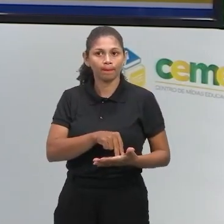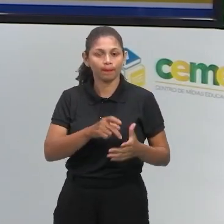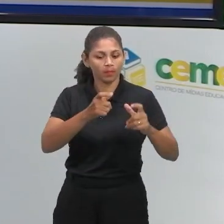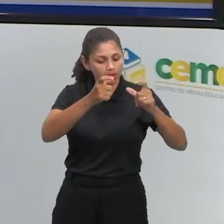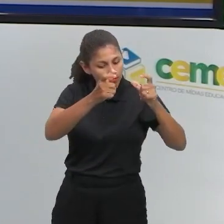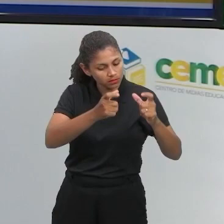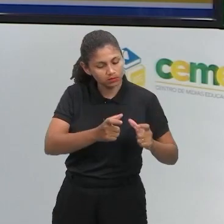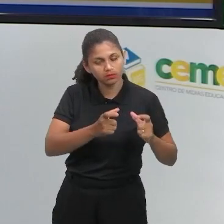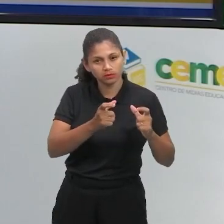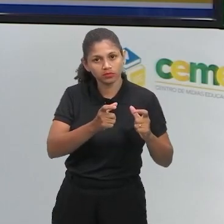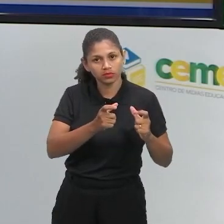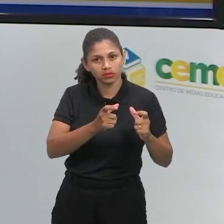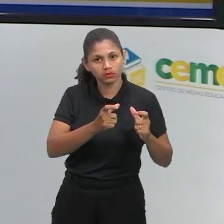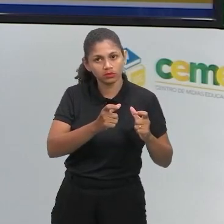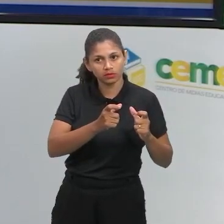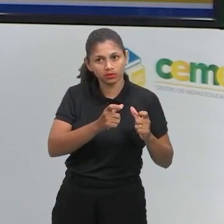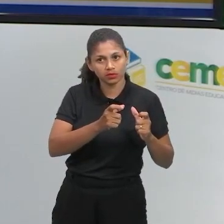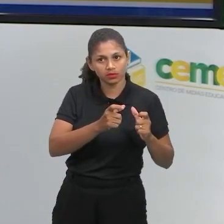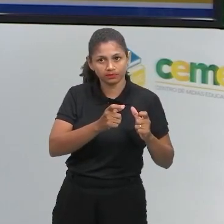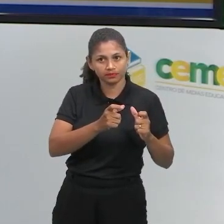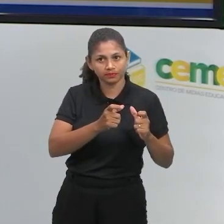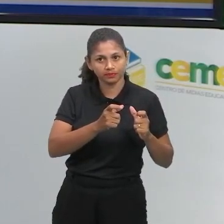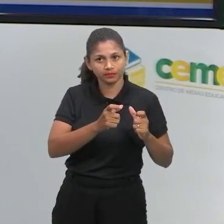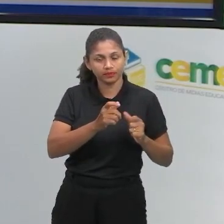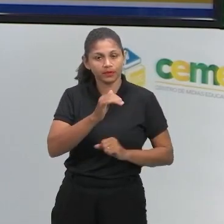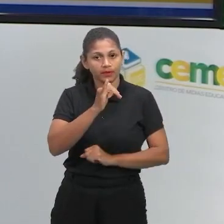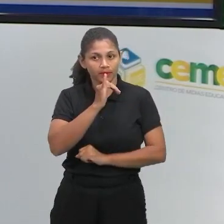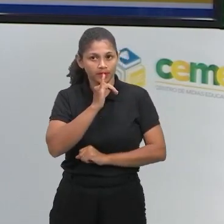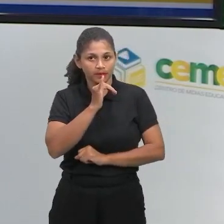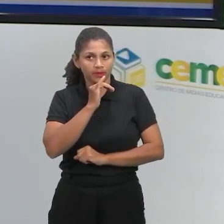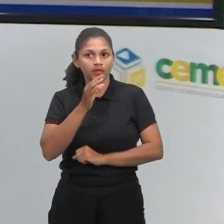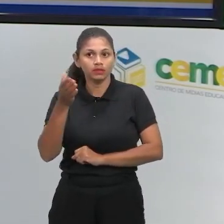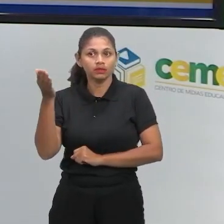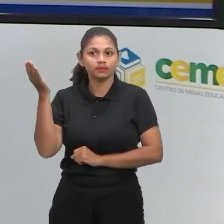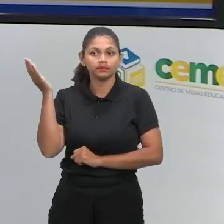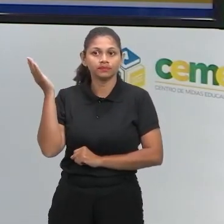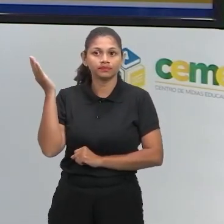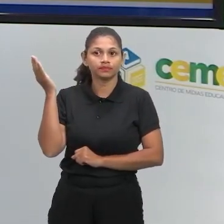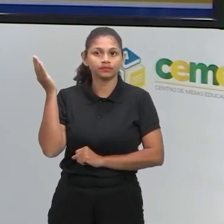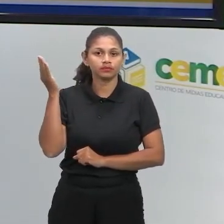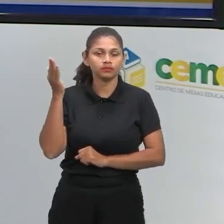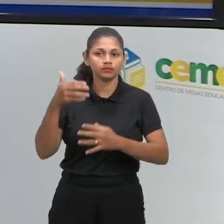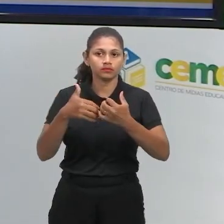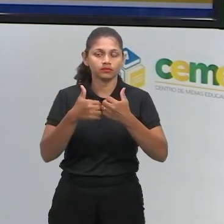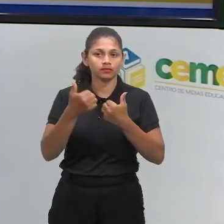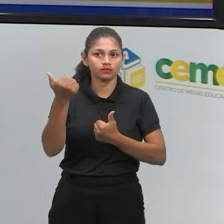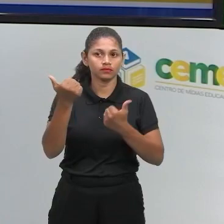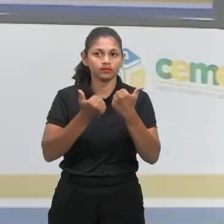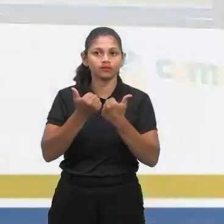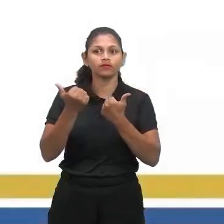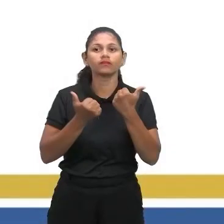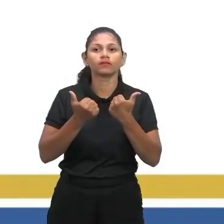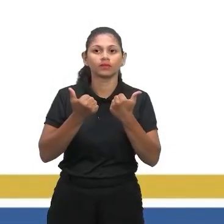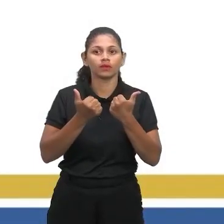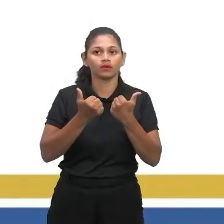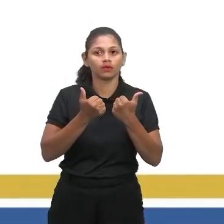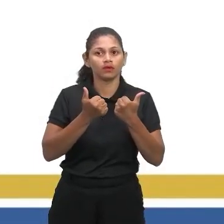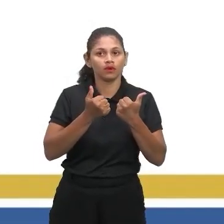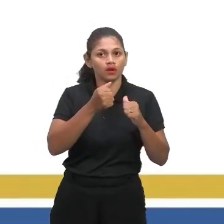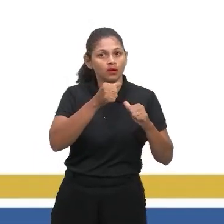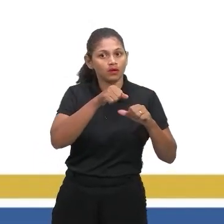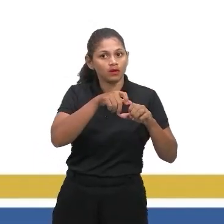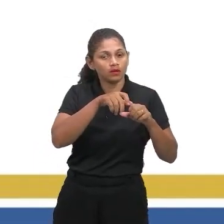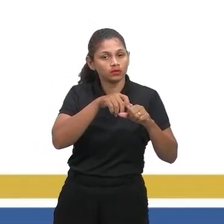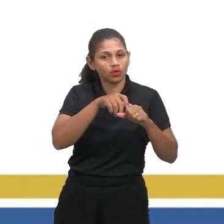do móvel nessa trajetória. Então, tomando como referência aqui esse carro, né, na tela, o carro ele sai aqui de uma